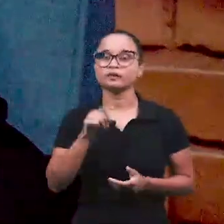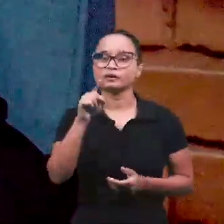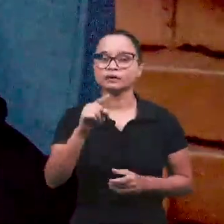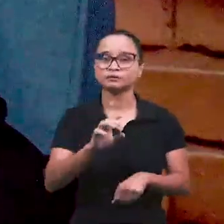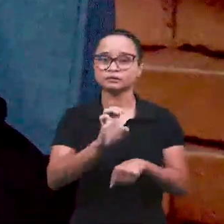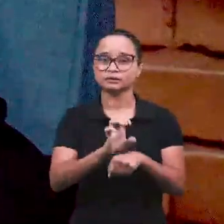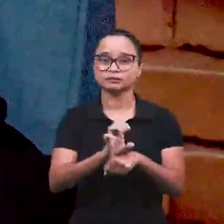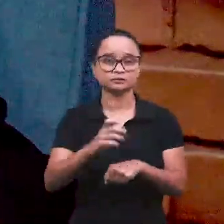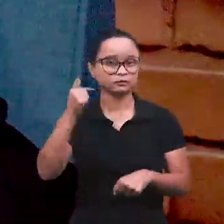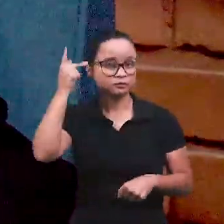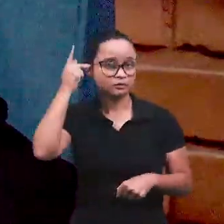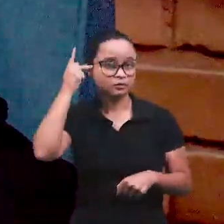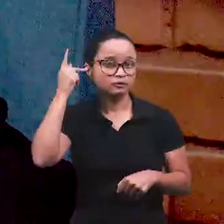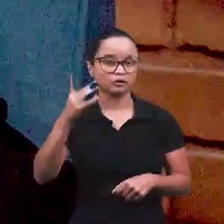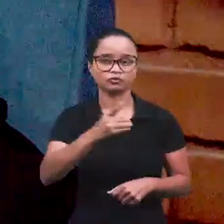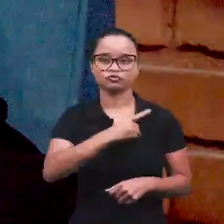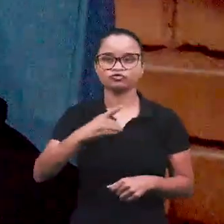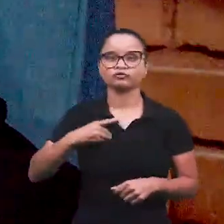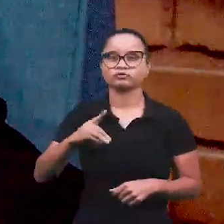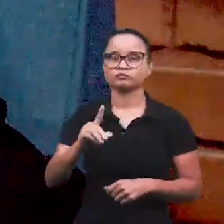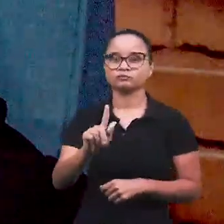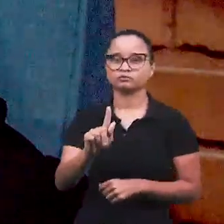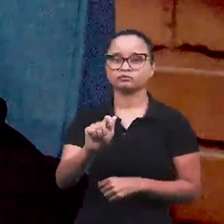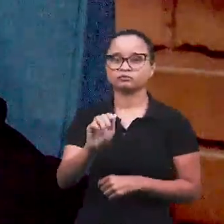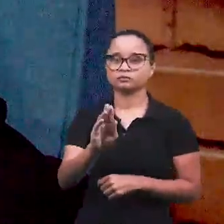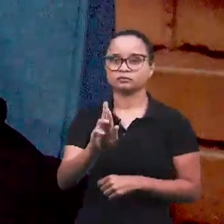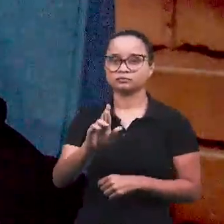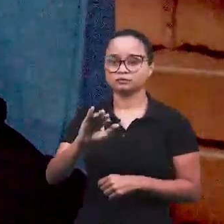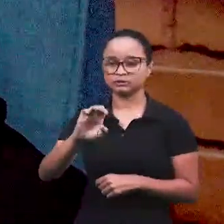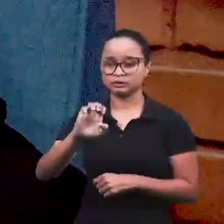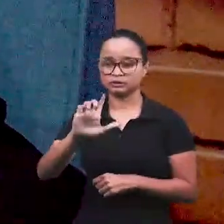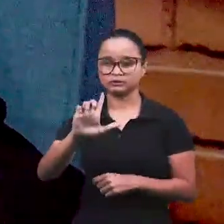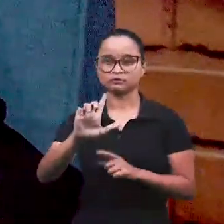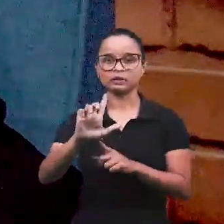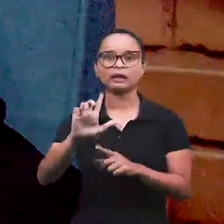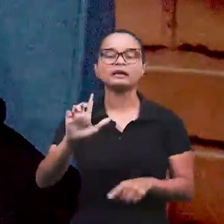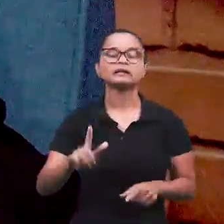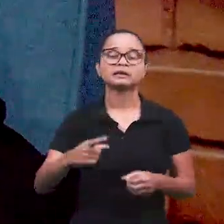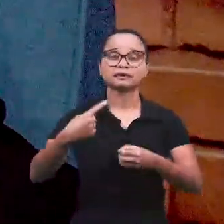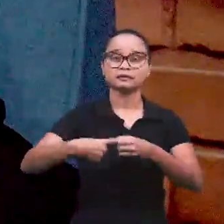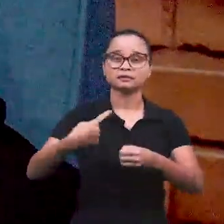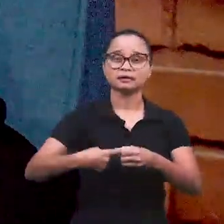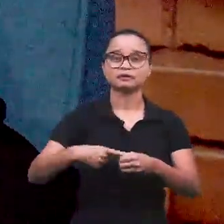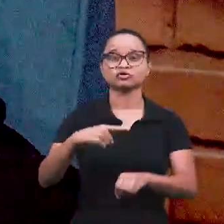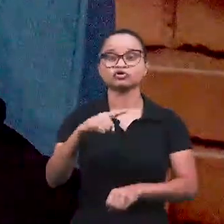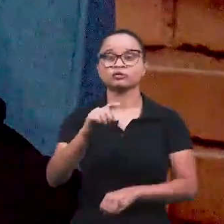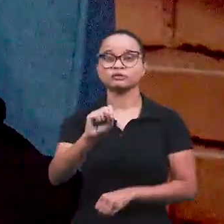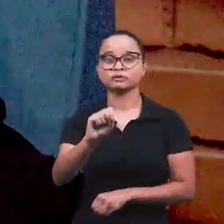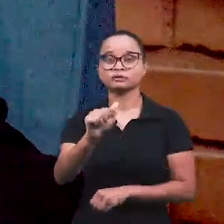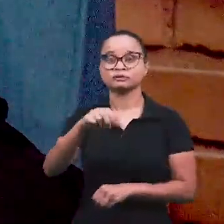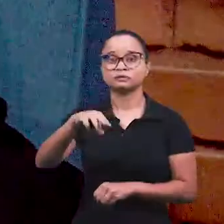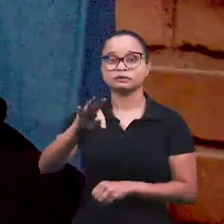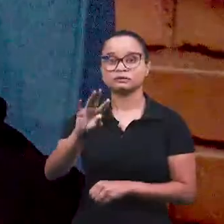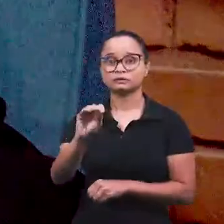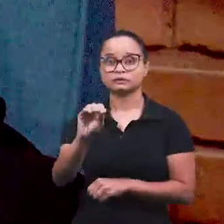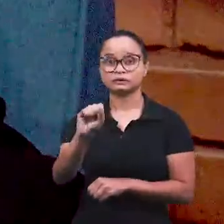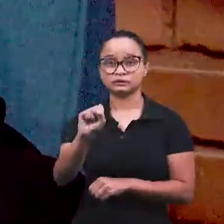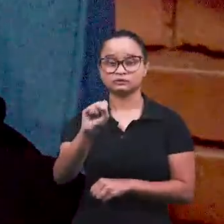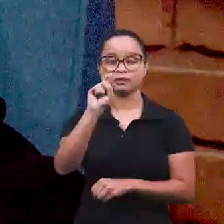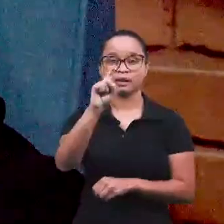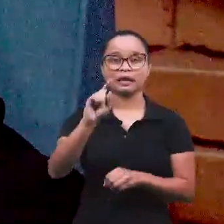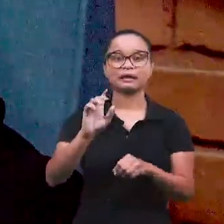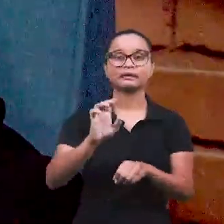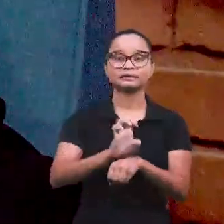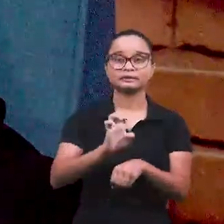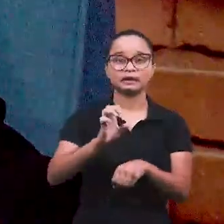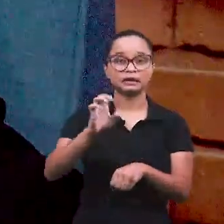Paulo, é o diácono Gabriel. O Gabriel, ele é da igreja de Santos, da cidade de Santos, em São Paulo, e ele vai nos dar